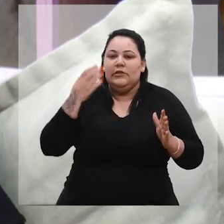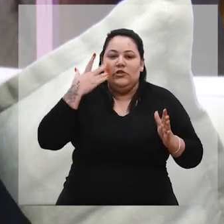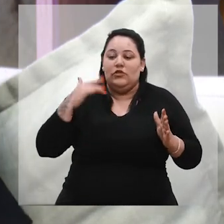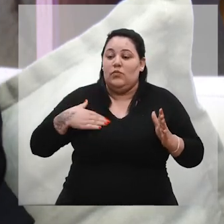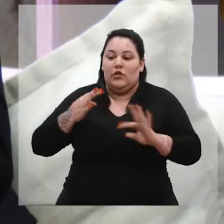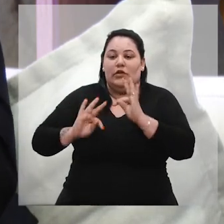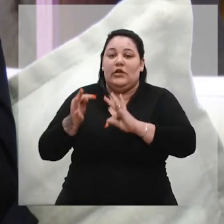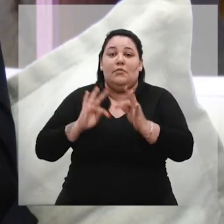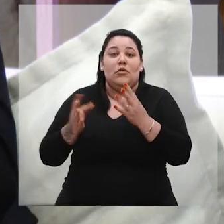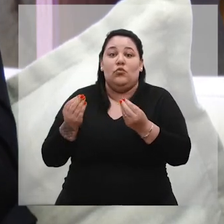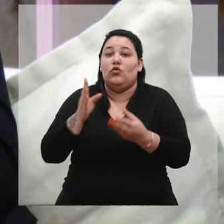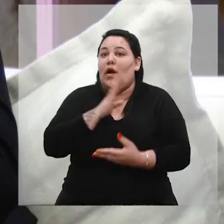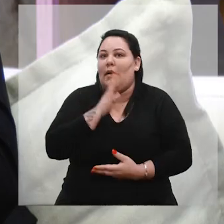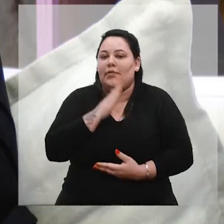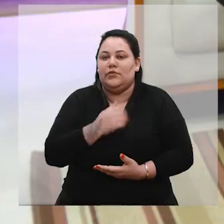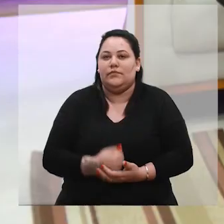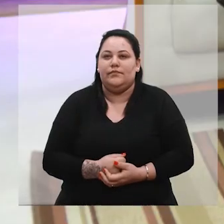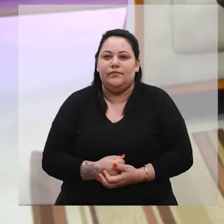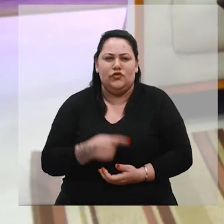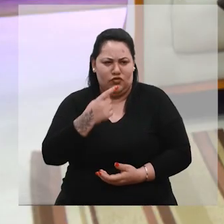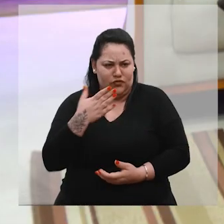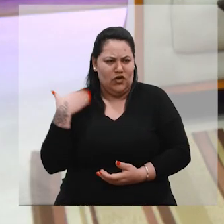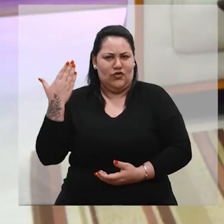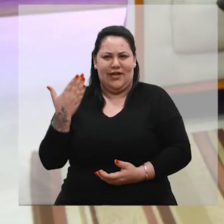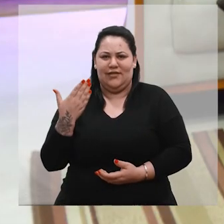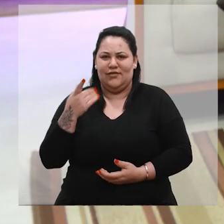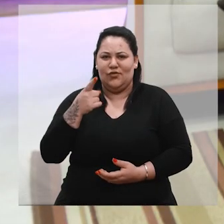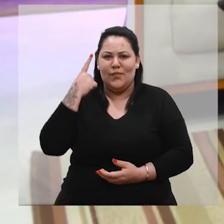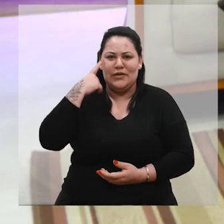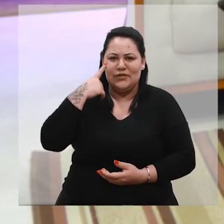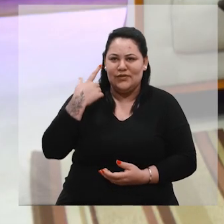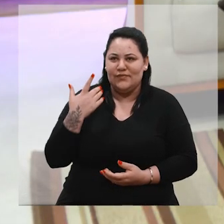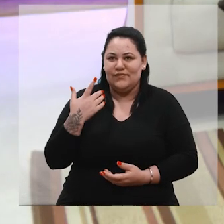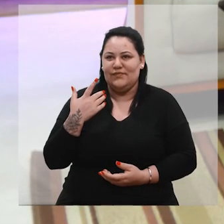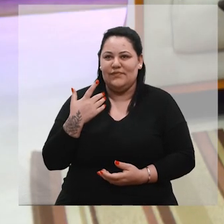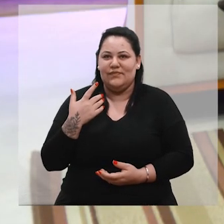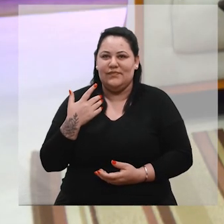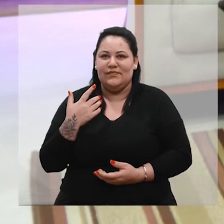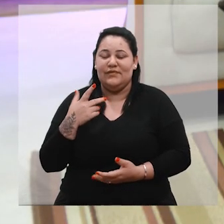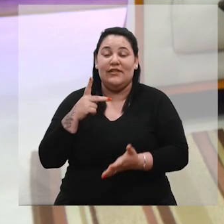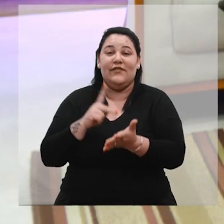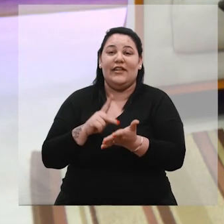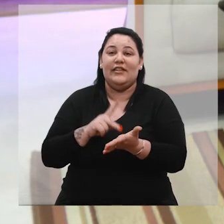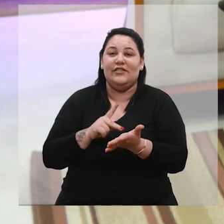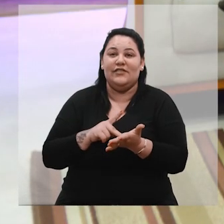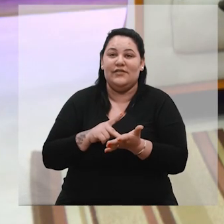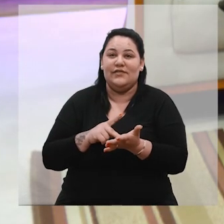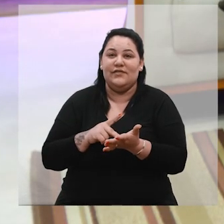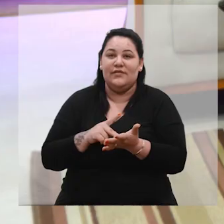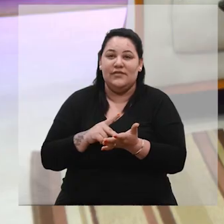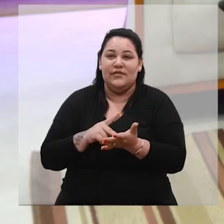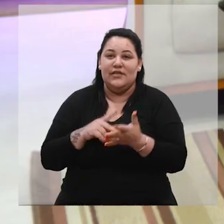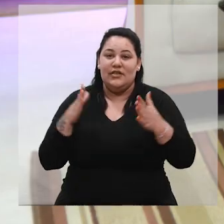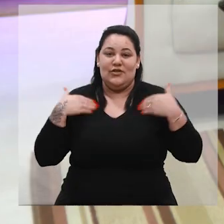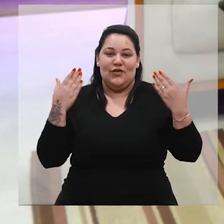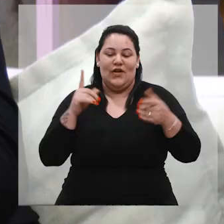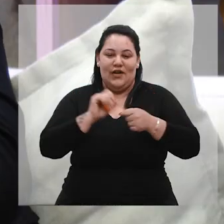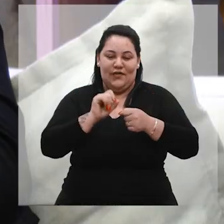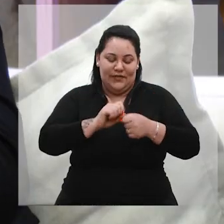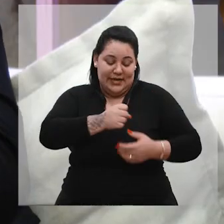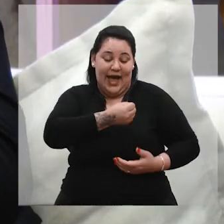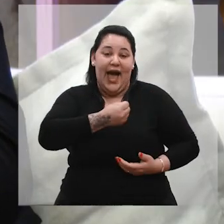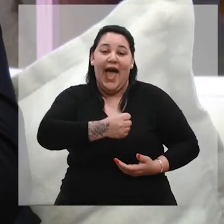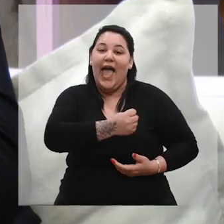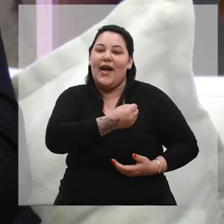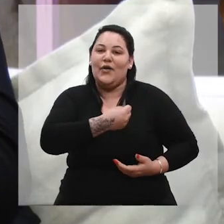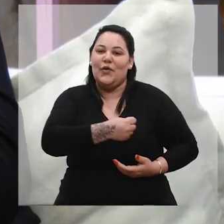o meu tratamento foi muito rápido. E tu ficou assustada com esse tempo, assim? Tu pensou, nossa, é rápido assim, porque tá... Na verdade, o que mais me assustou foi no dia que eu fiz